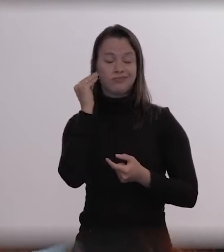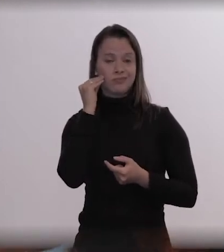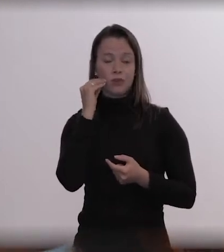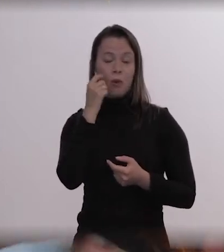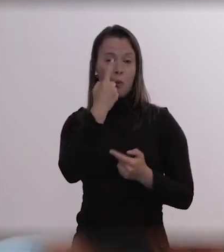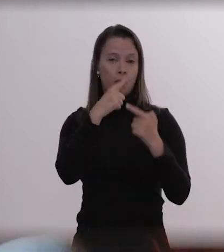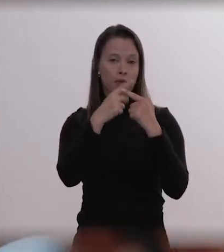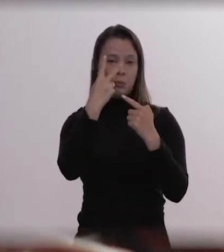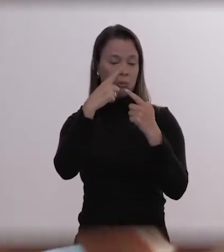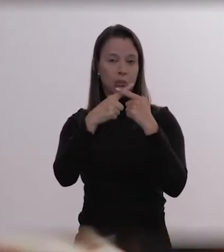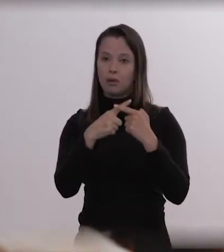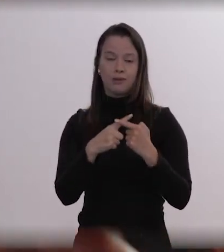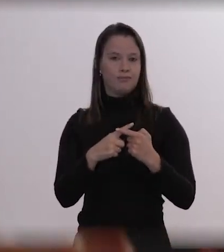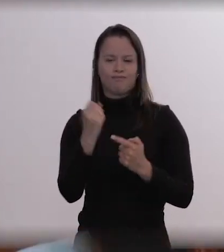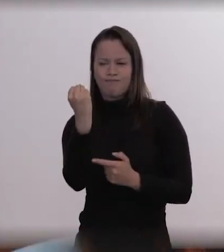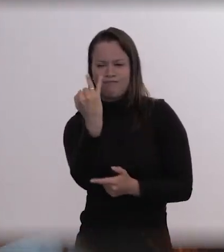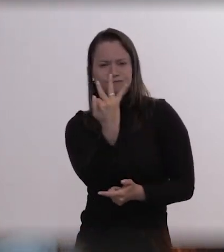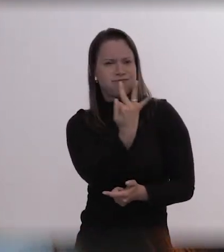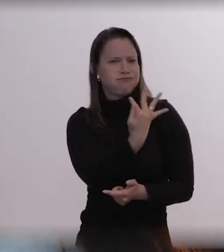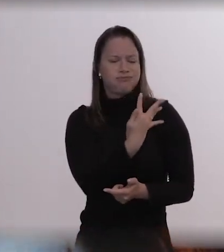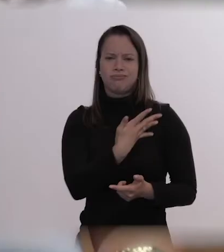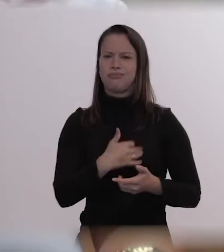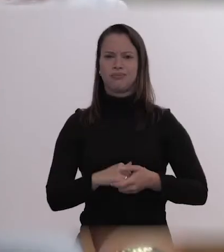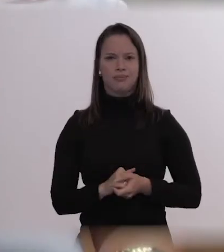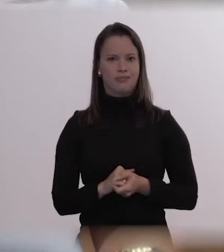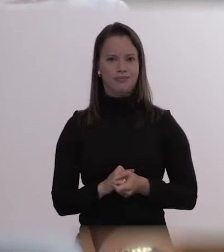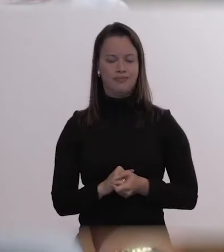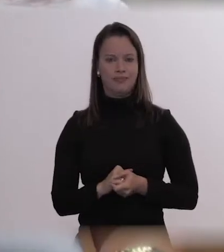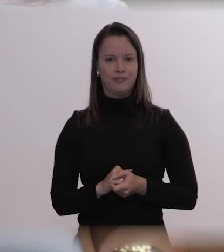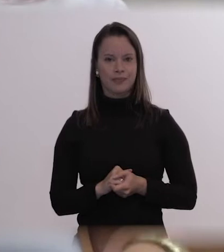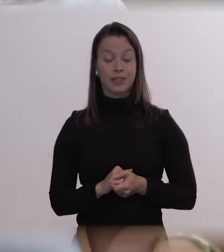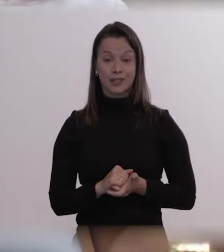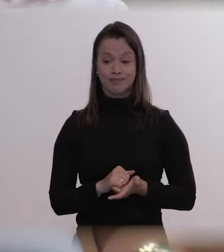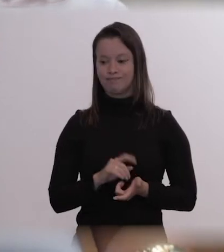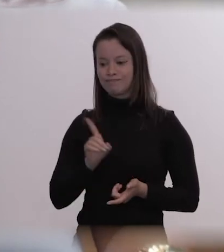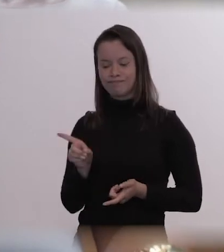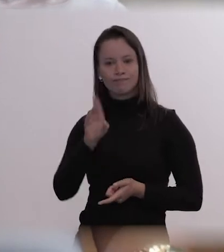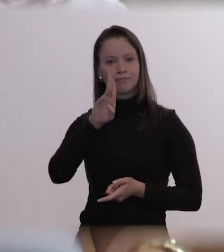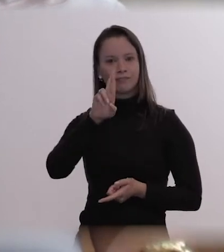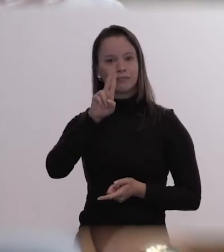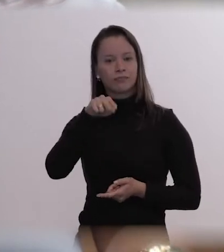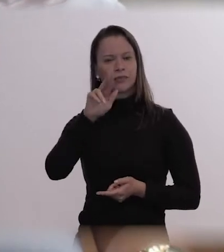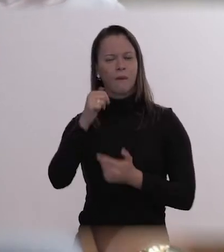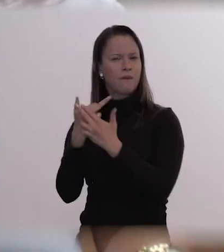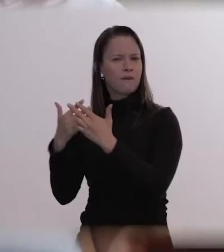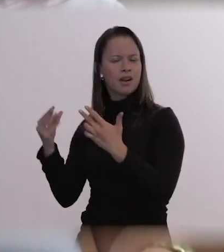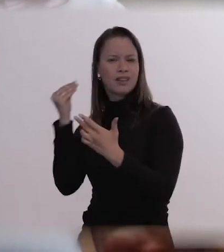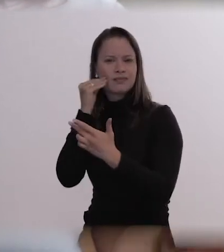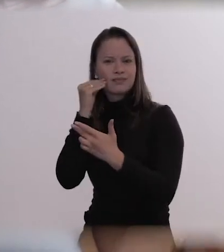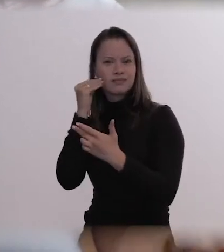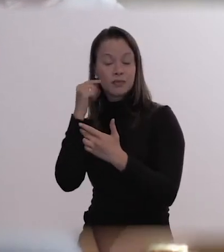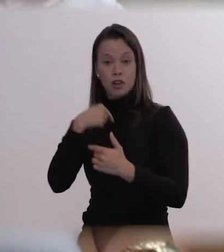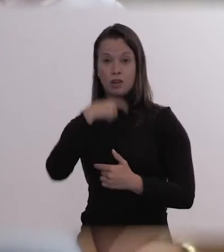uma, não foi duas. A gente não tem como contar. A Bruna também teve várias, eu tive várias. O